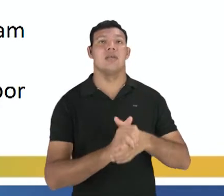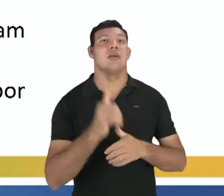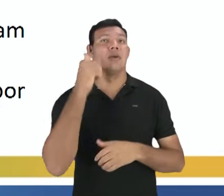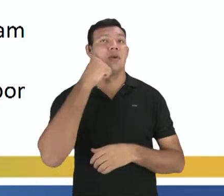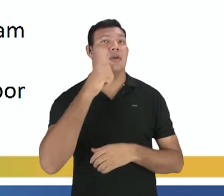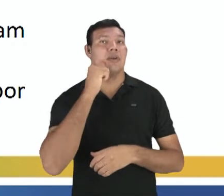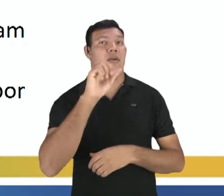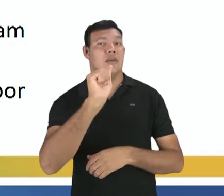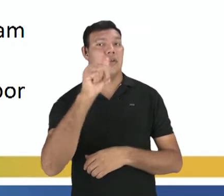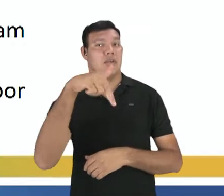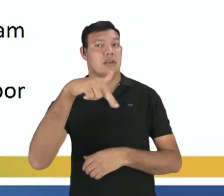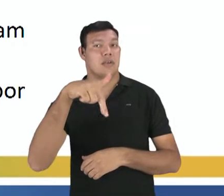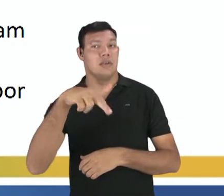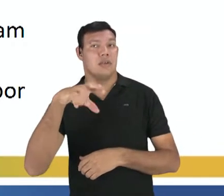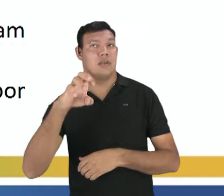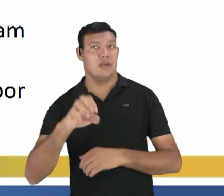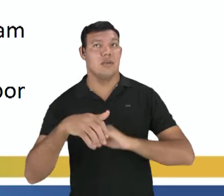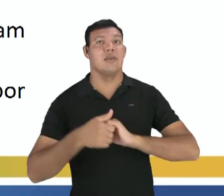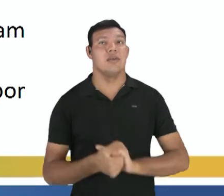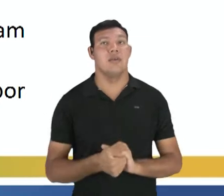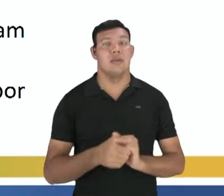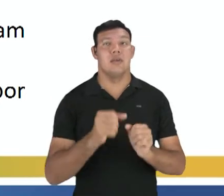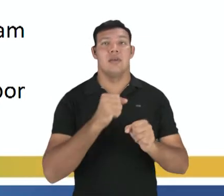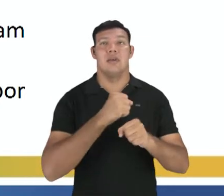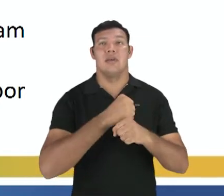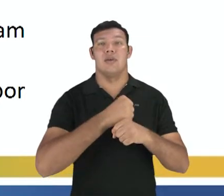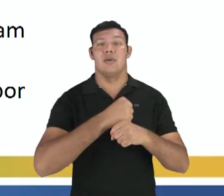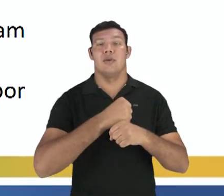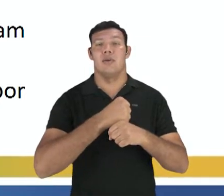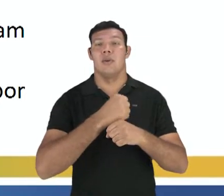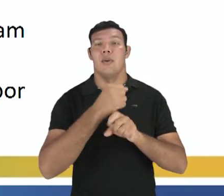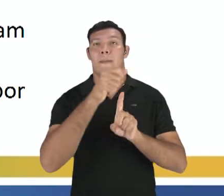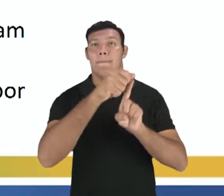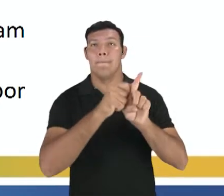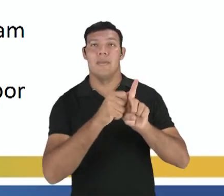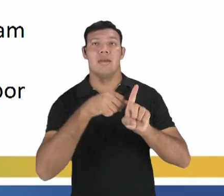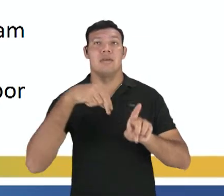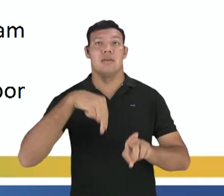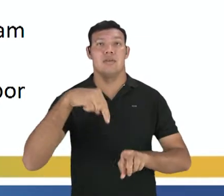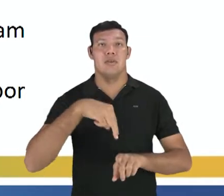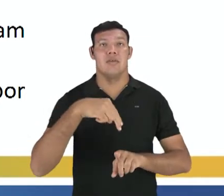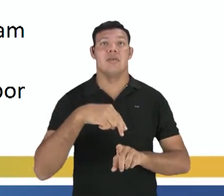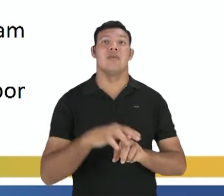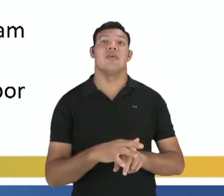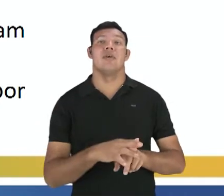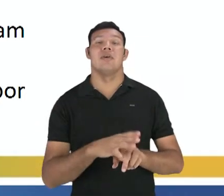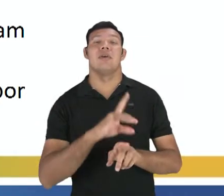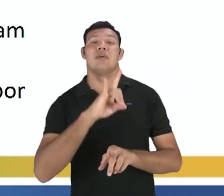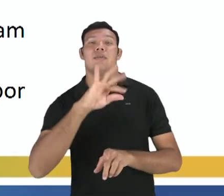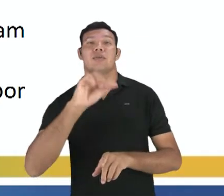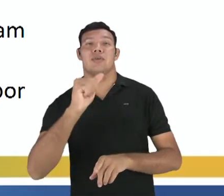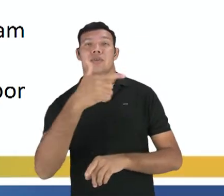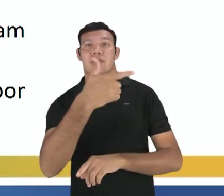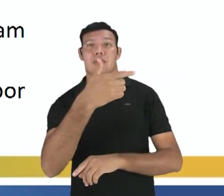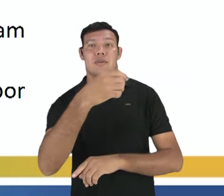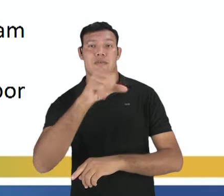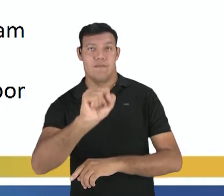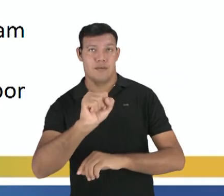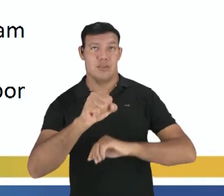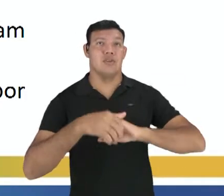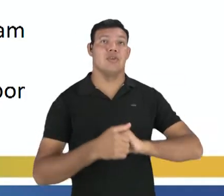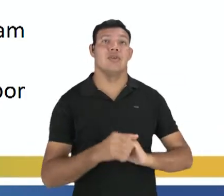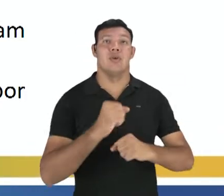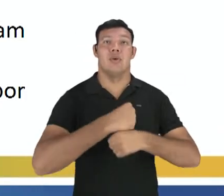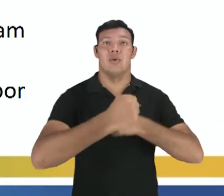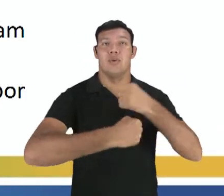1582. A primeira filha, Susana, nasceu em maio de 1583. Então, essa já é a família de